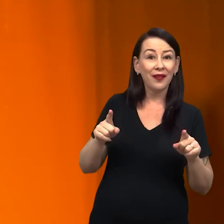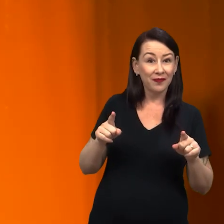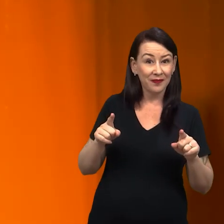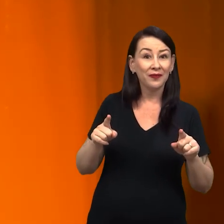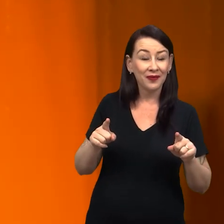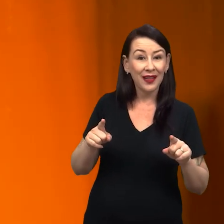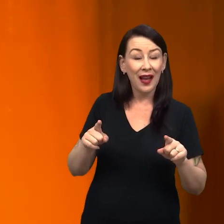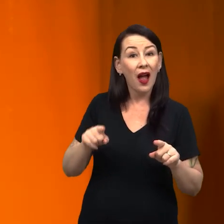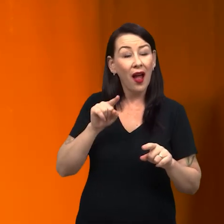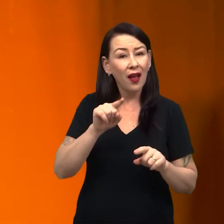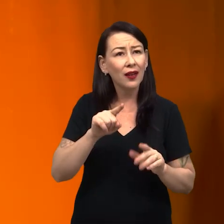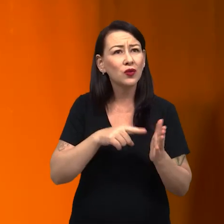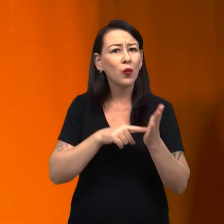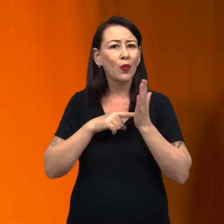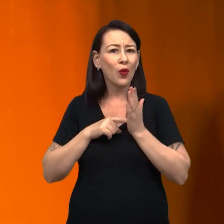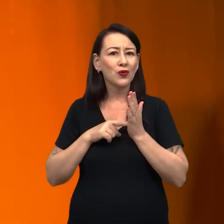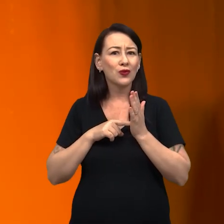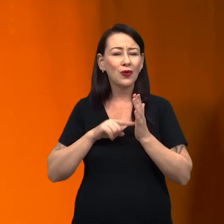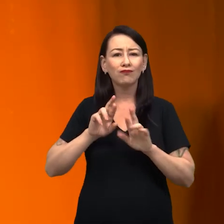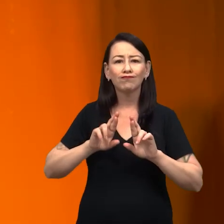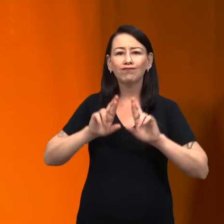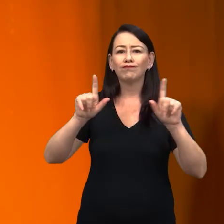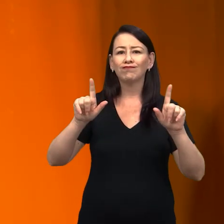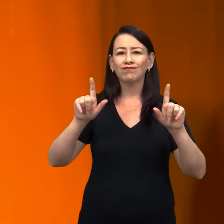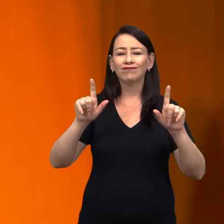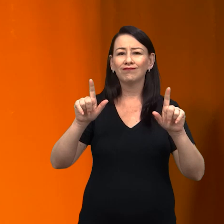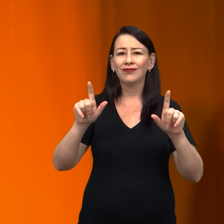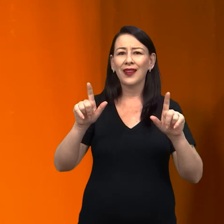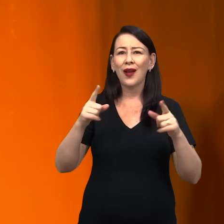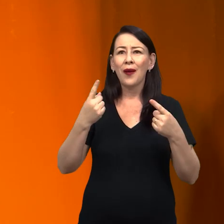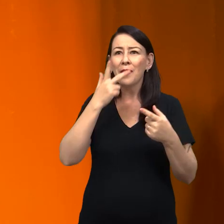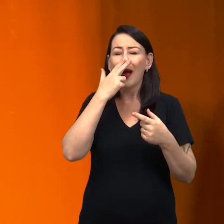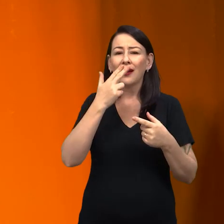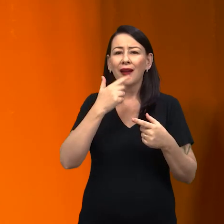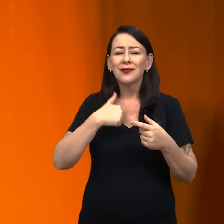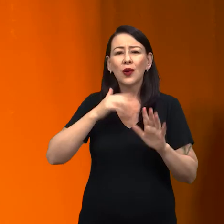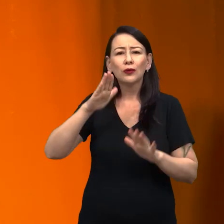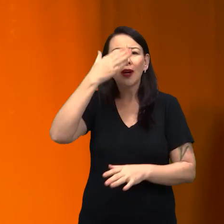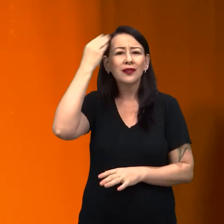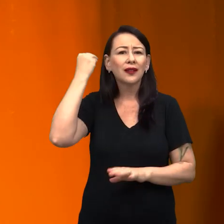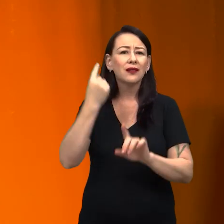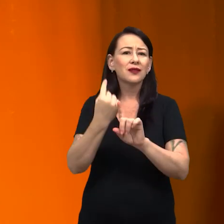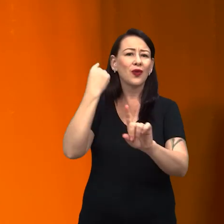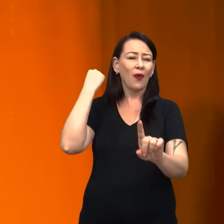E esse encontro com a minha própria infância me mostra um universo que eu já tinha esquecido.